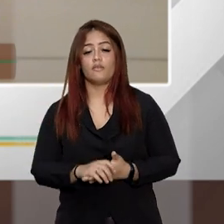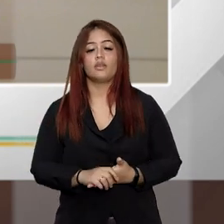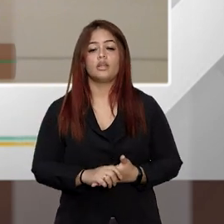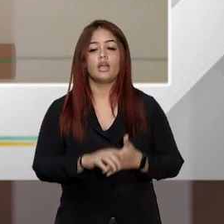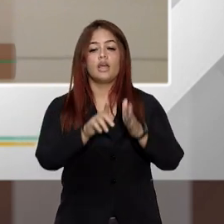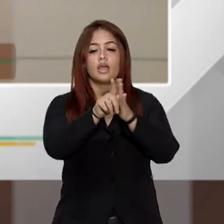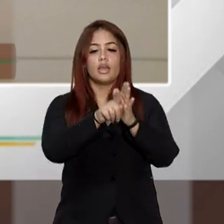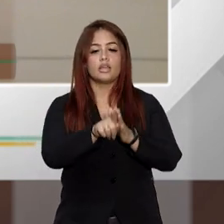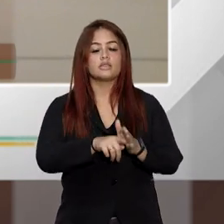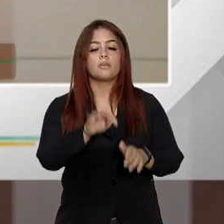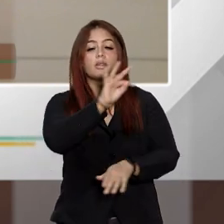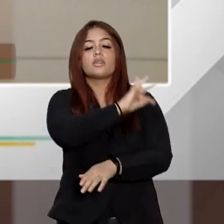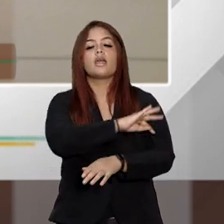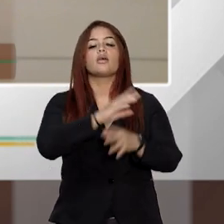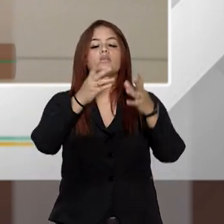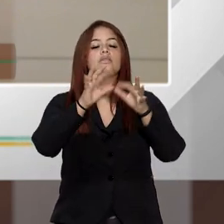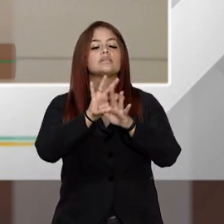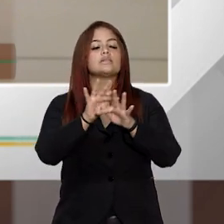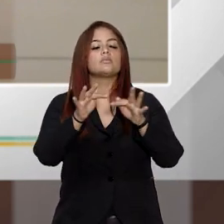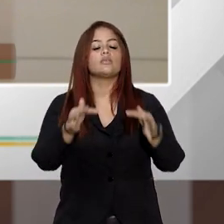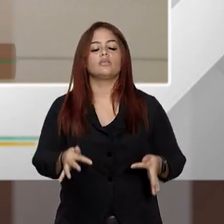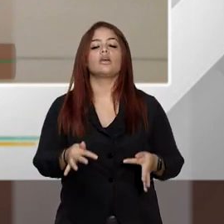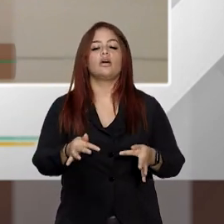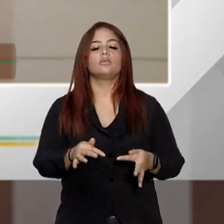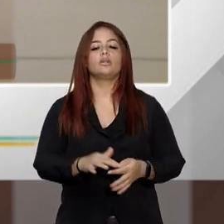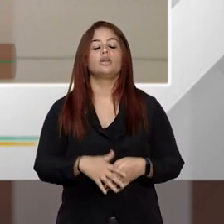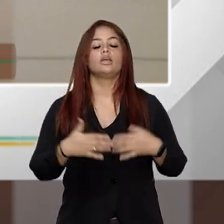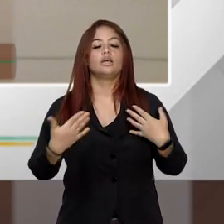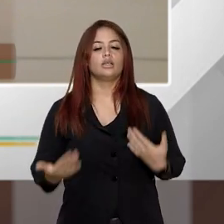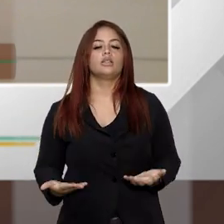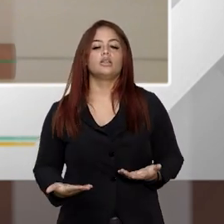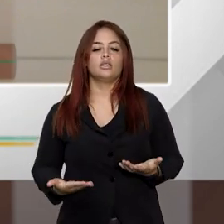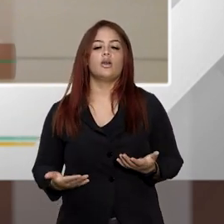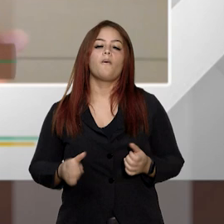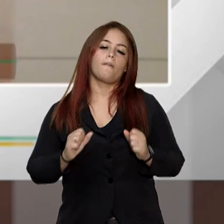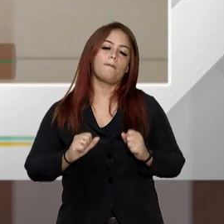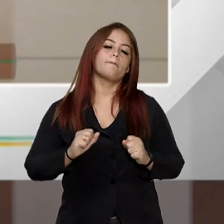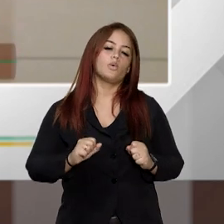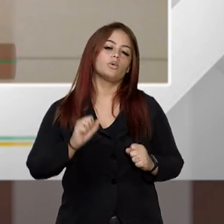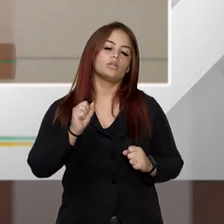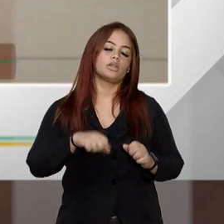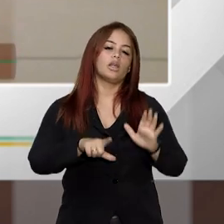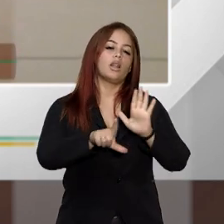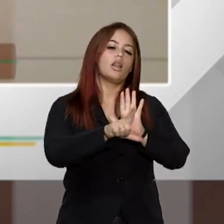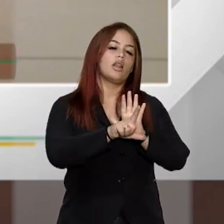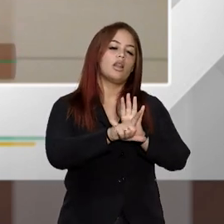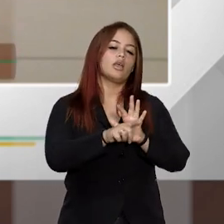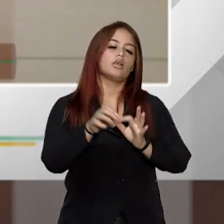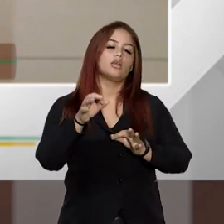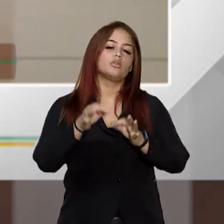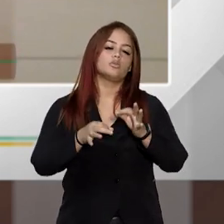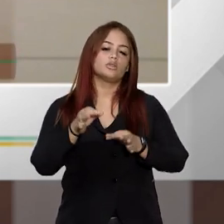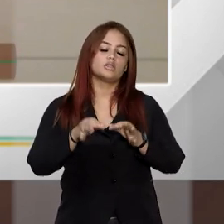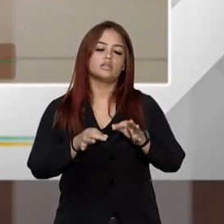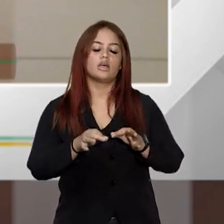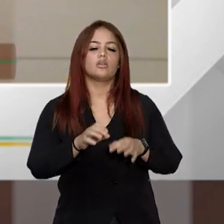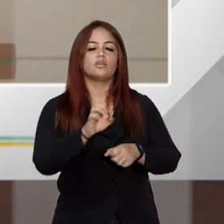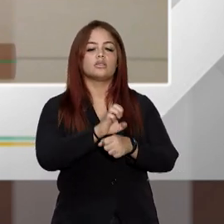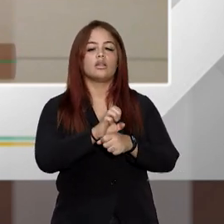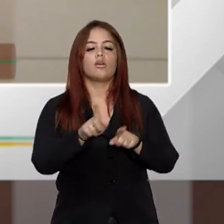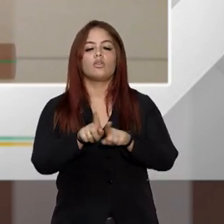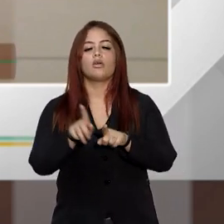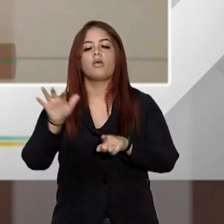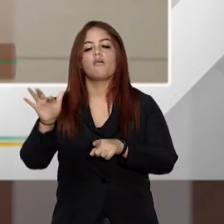chamado exame técnico simplificado. Então, até mesmo era possível, na lei do juizado estadual, e também vale para o juizado